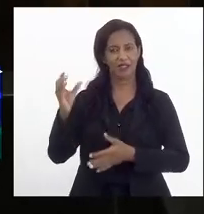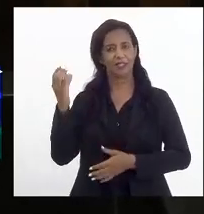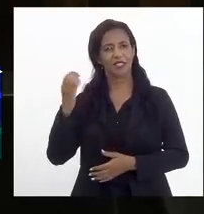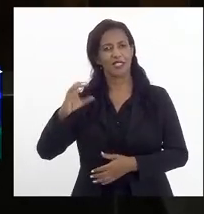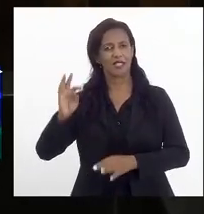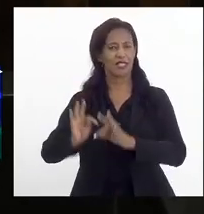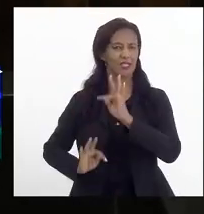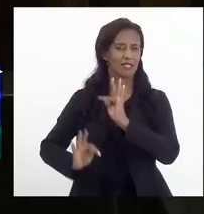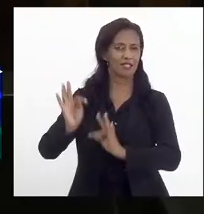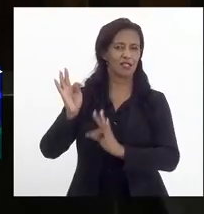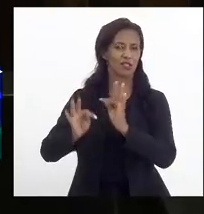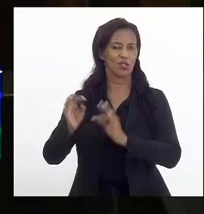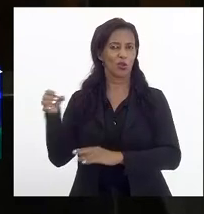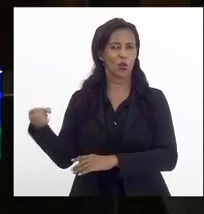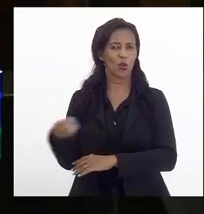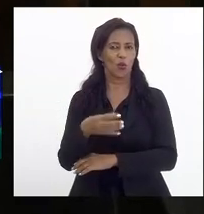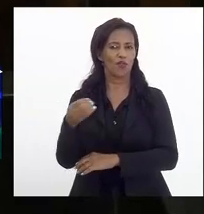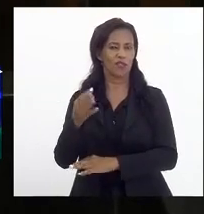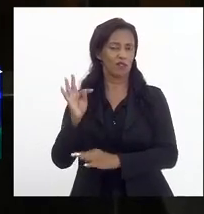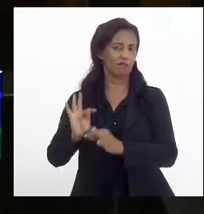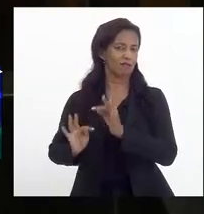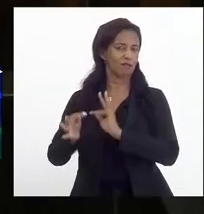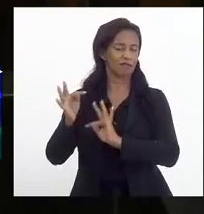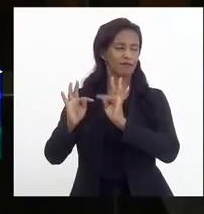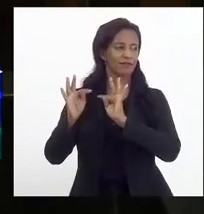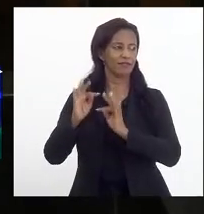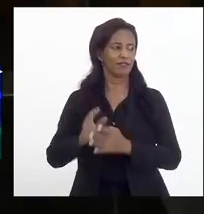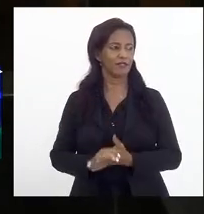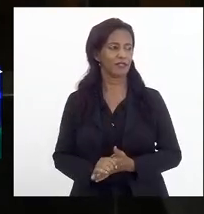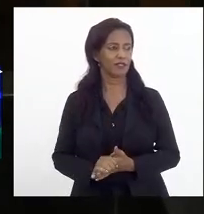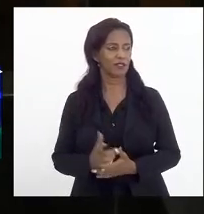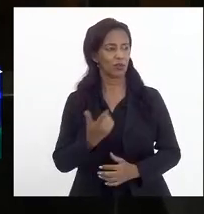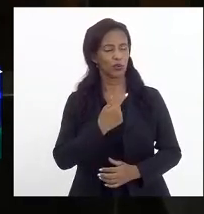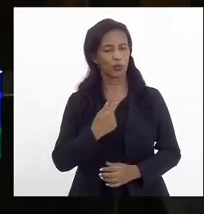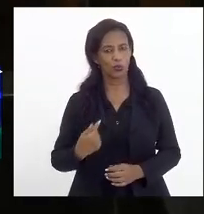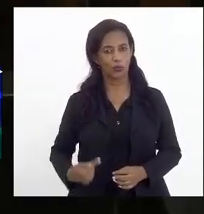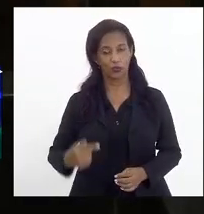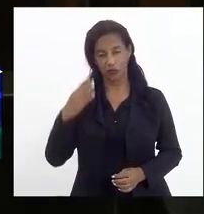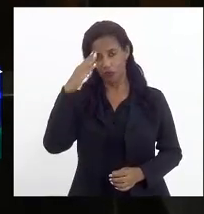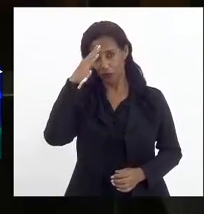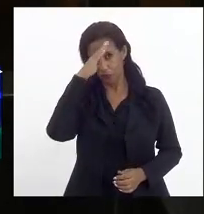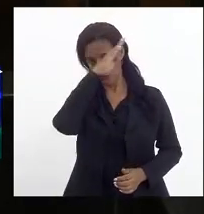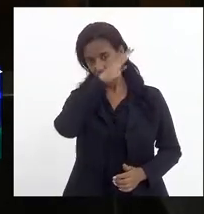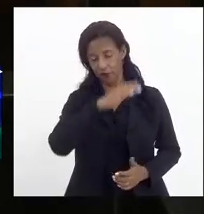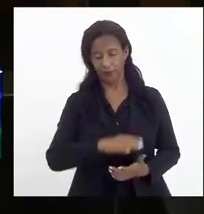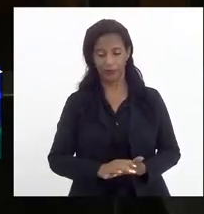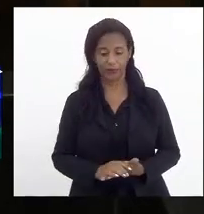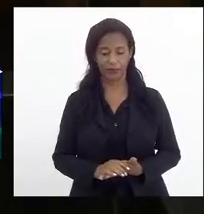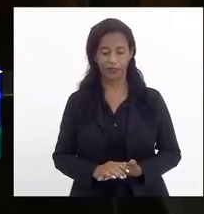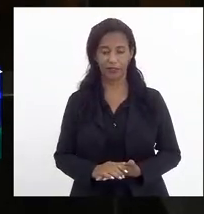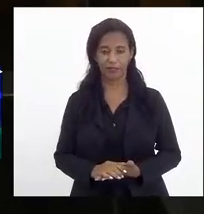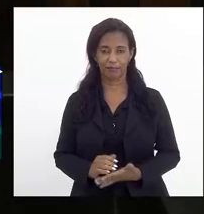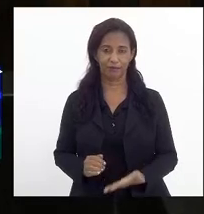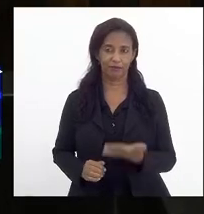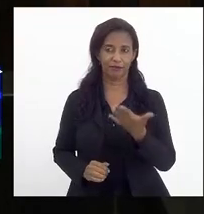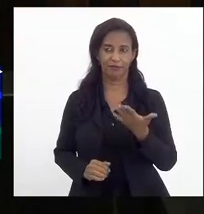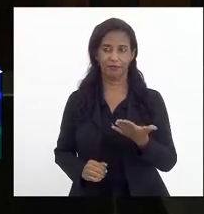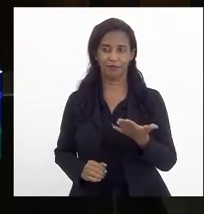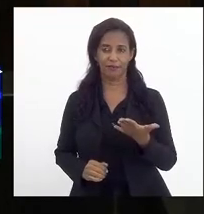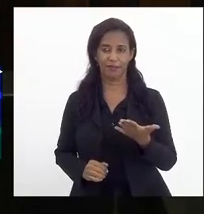Tecnologia de inovação tecnológica que o governo bolsonaro através do seu